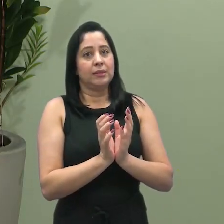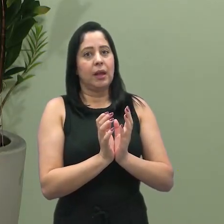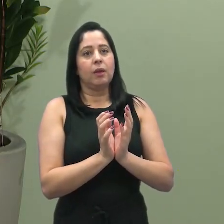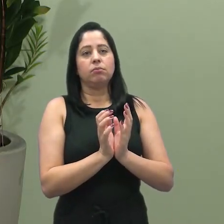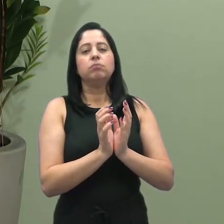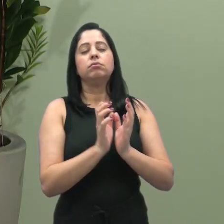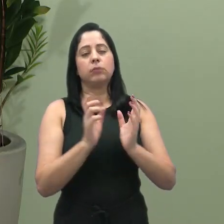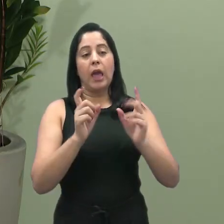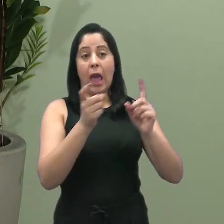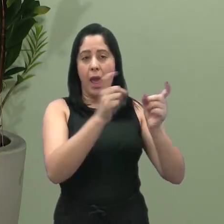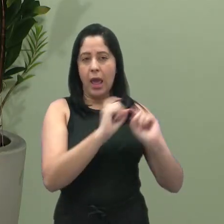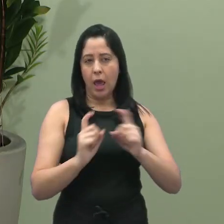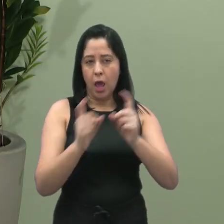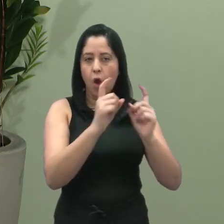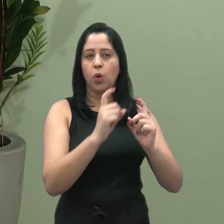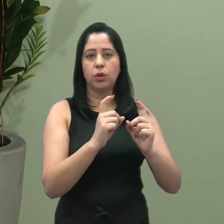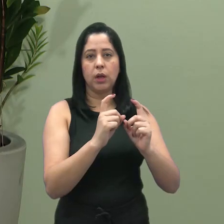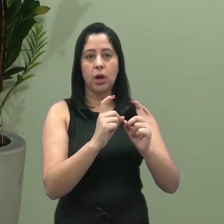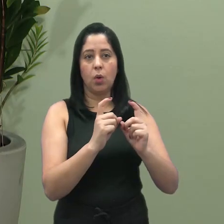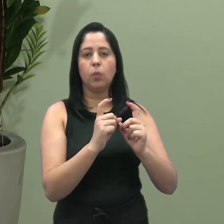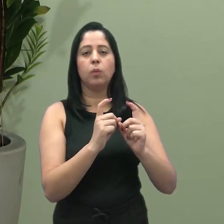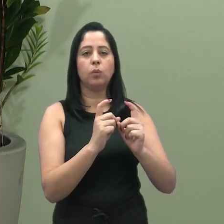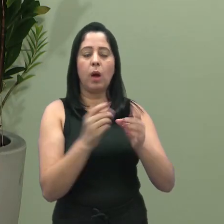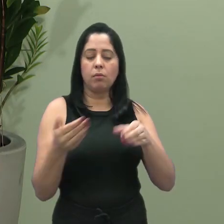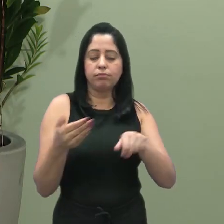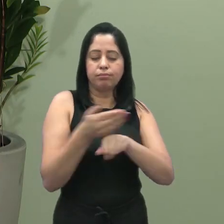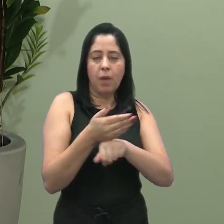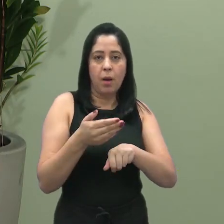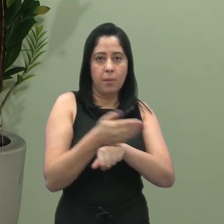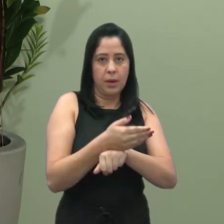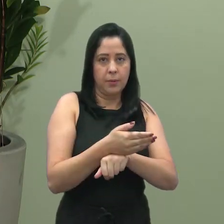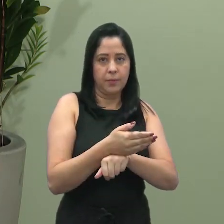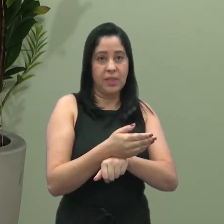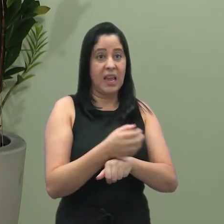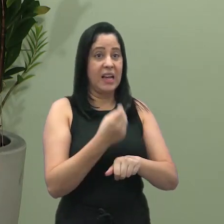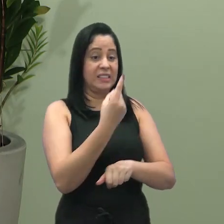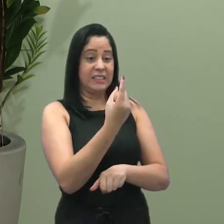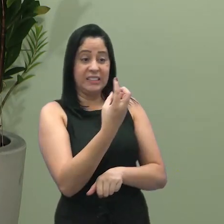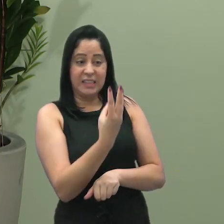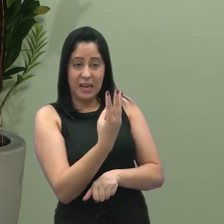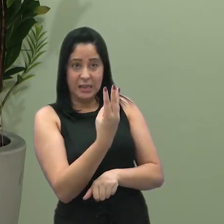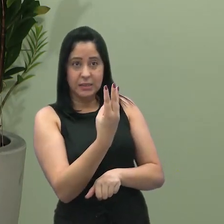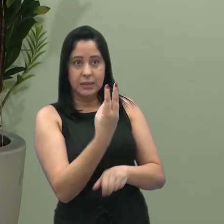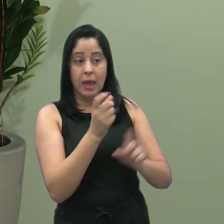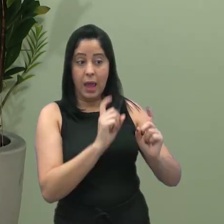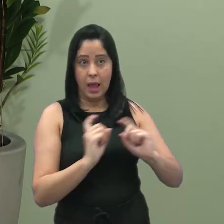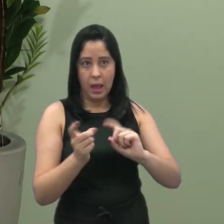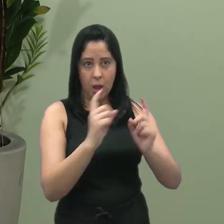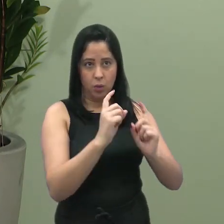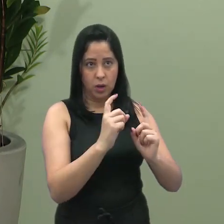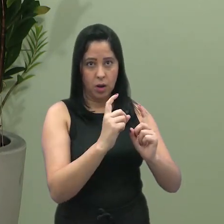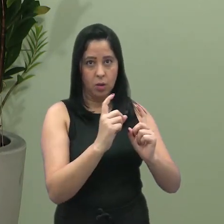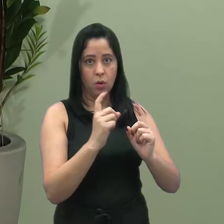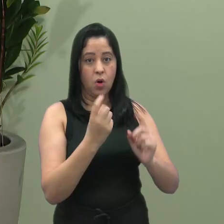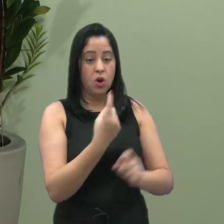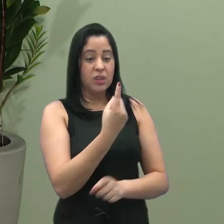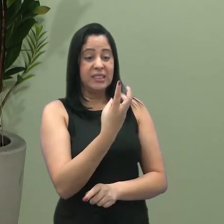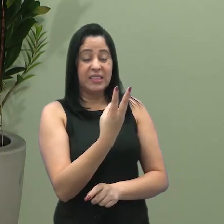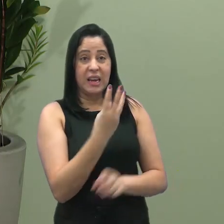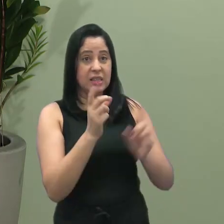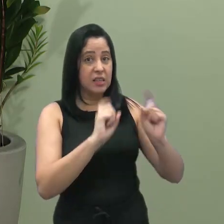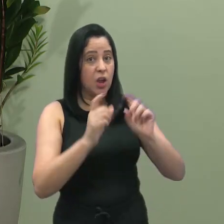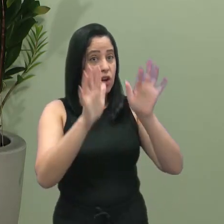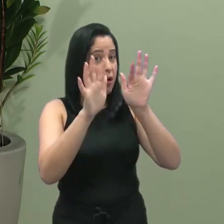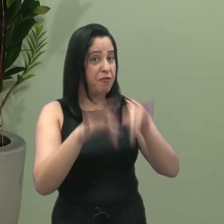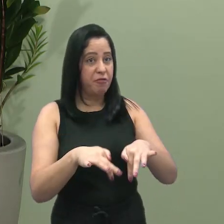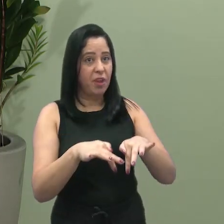pode entrar mais. Por quê? Por causa do vínculo. Quando termina, são 13 encontros. Quando termina, já virou uma família, todo